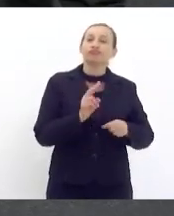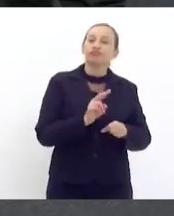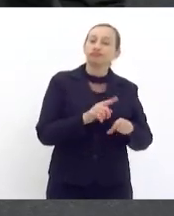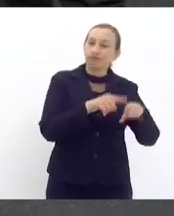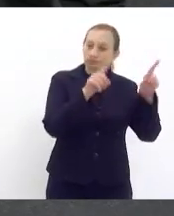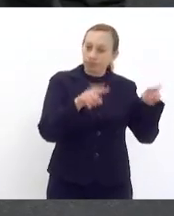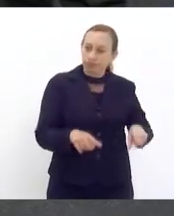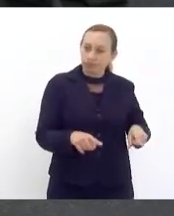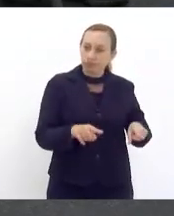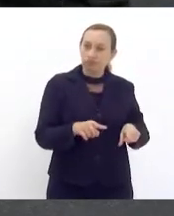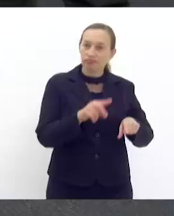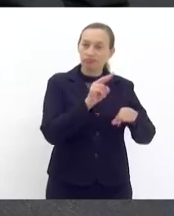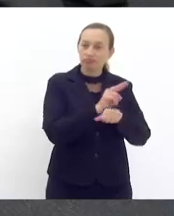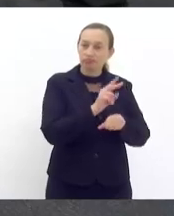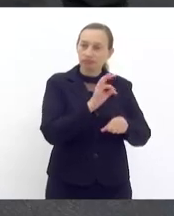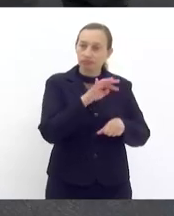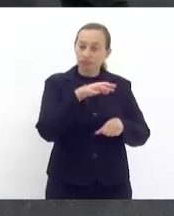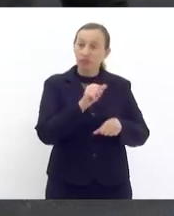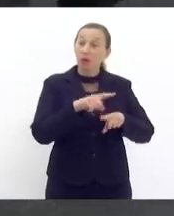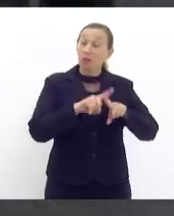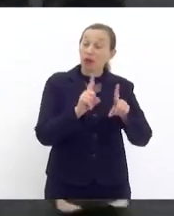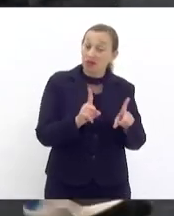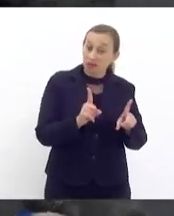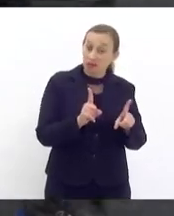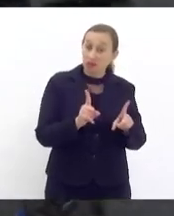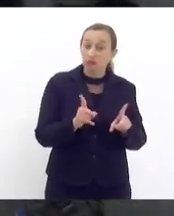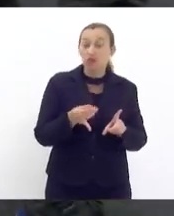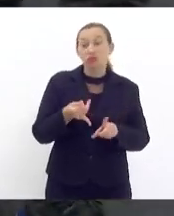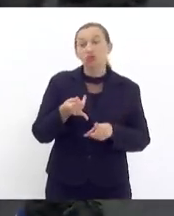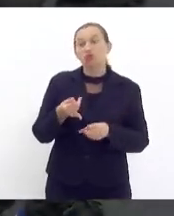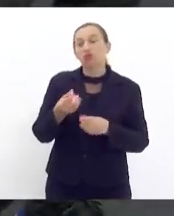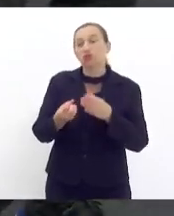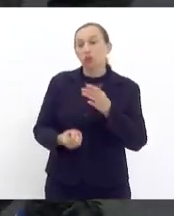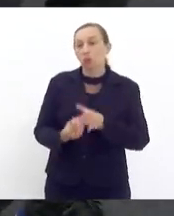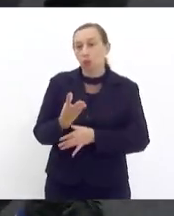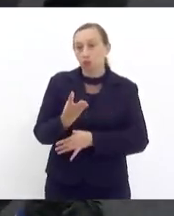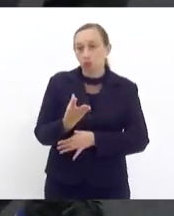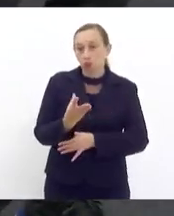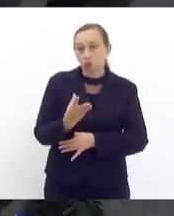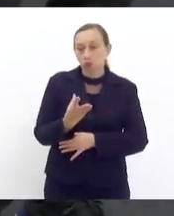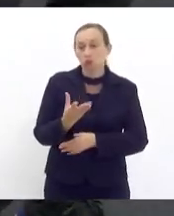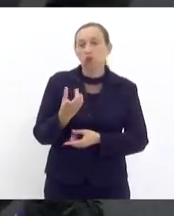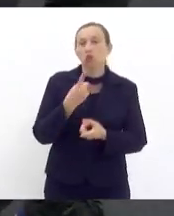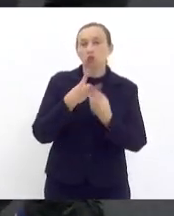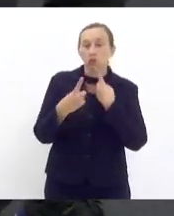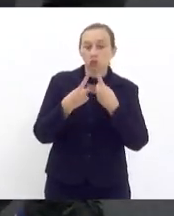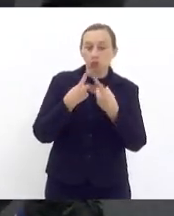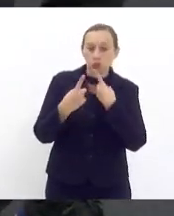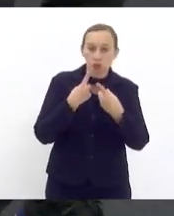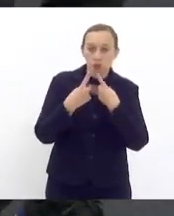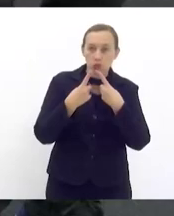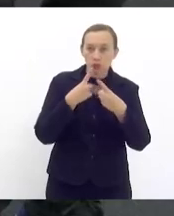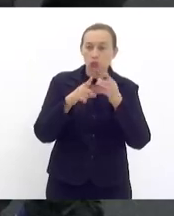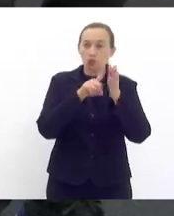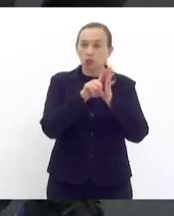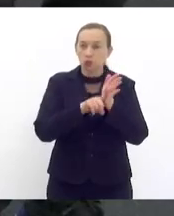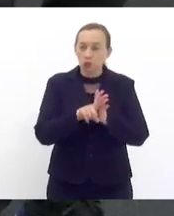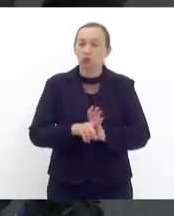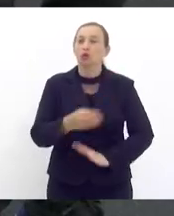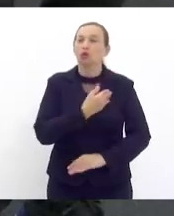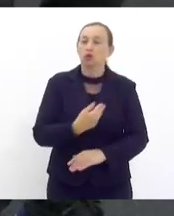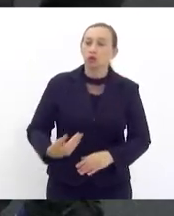mas lamentavelmente O que foi produzido por esse debate por essa consulta pública